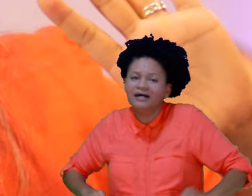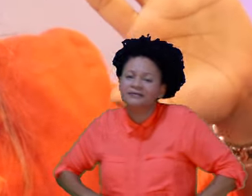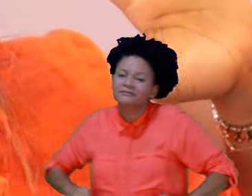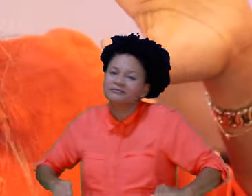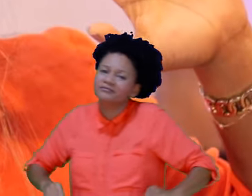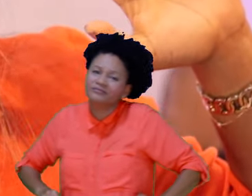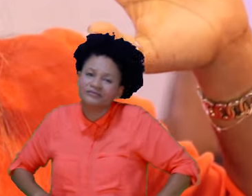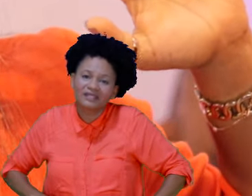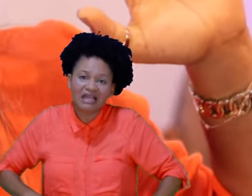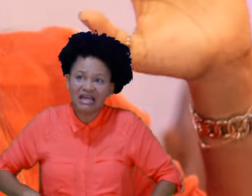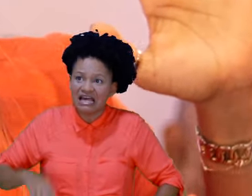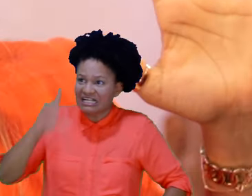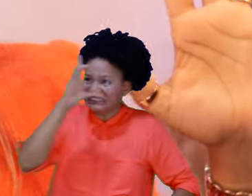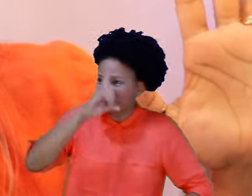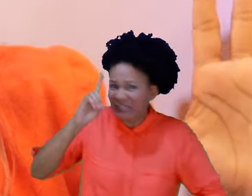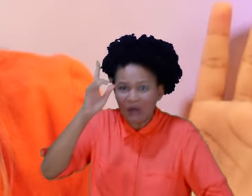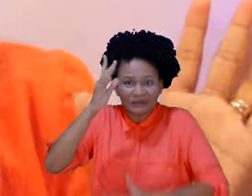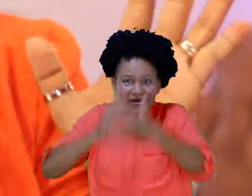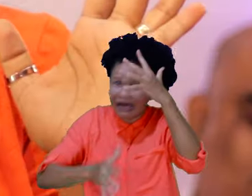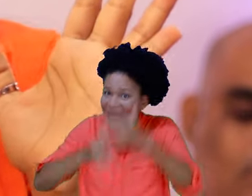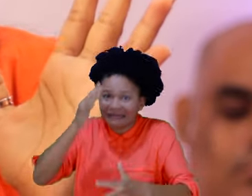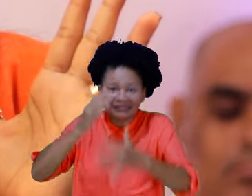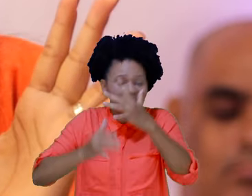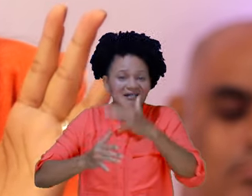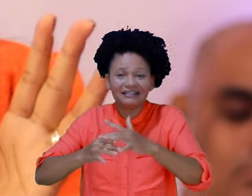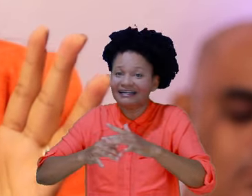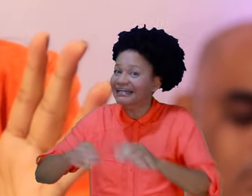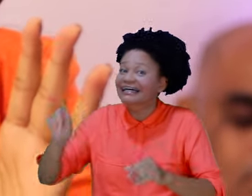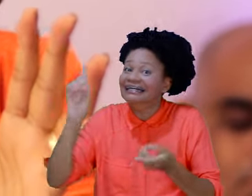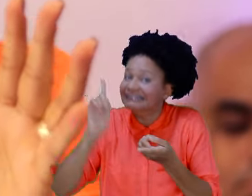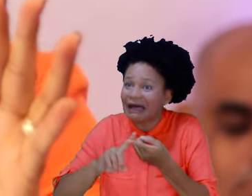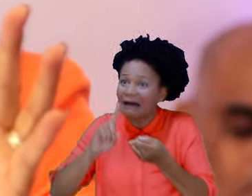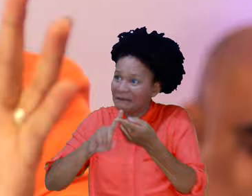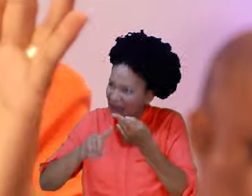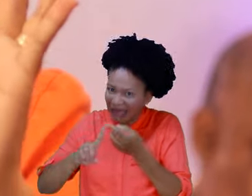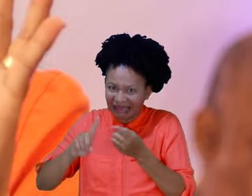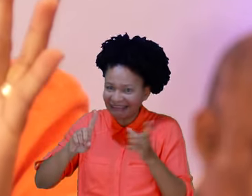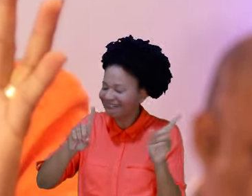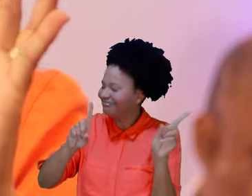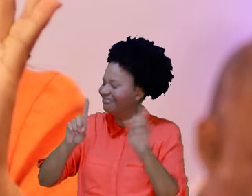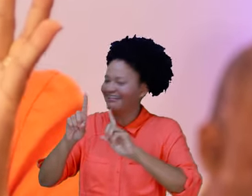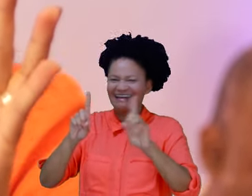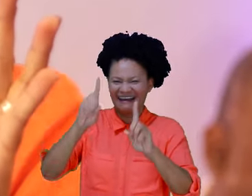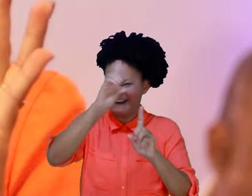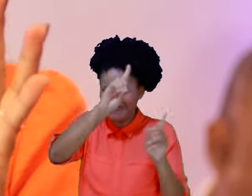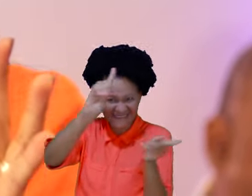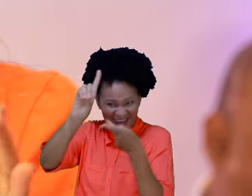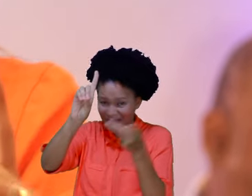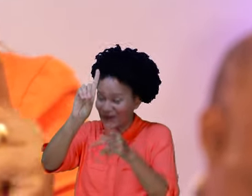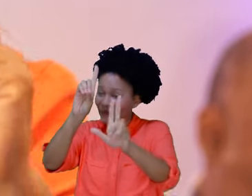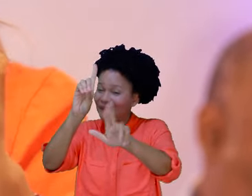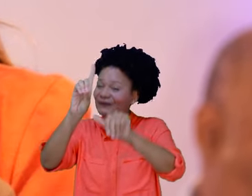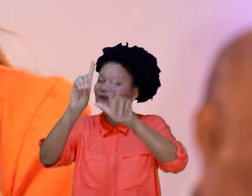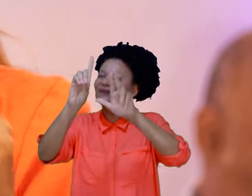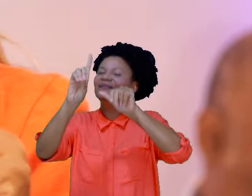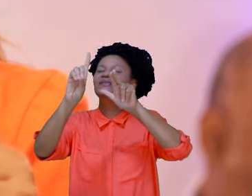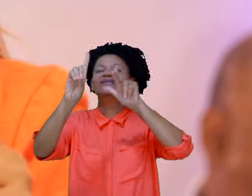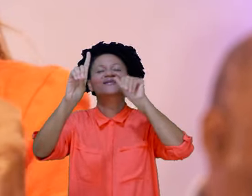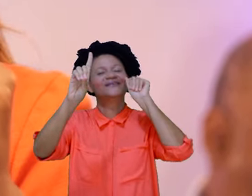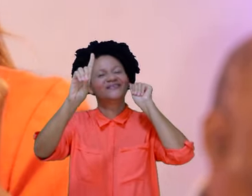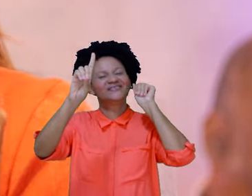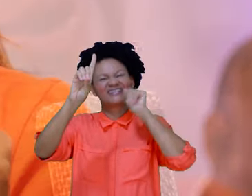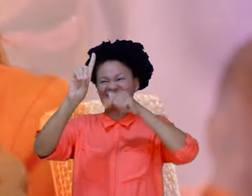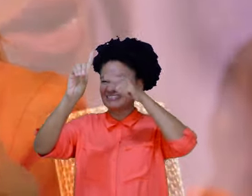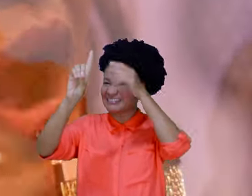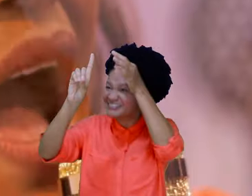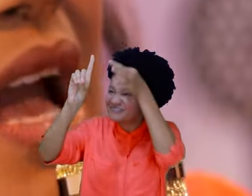Eu não compliquei, também nunca errei. Amanhã me agradecerá pelos